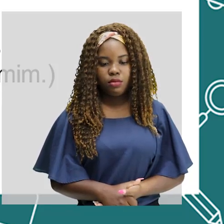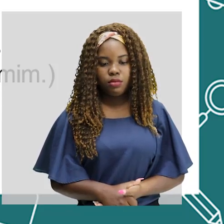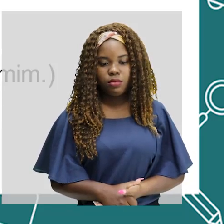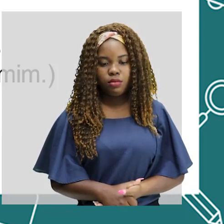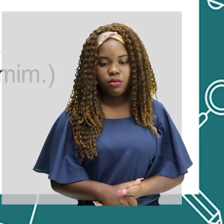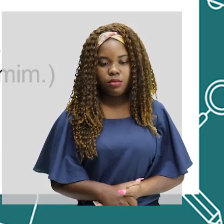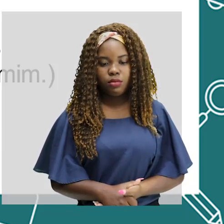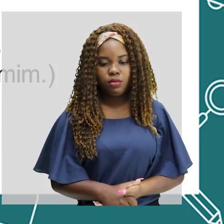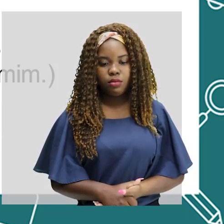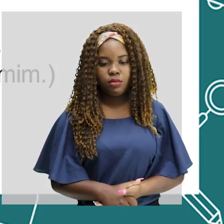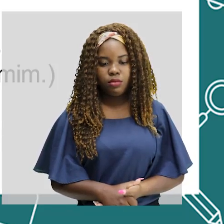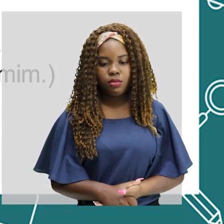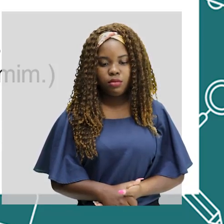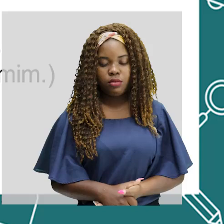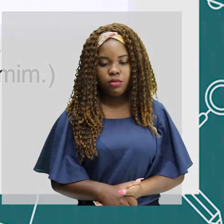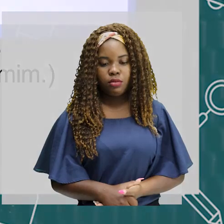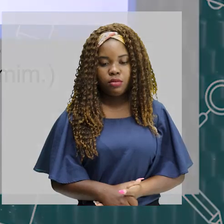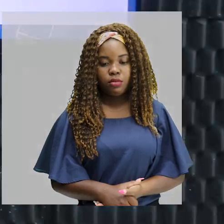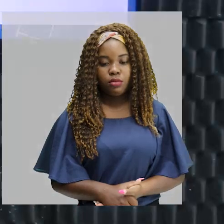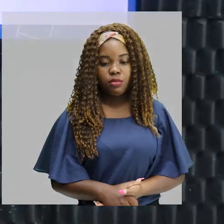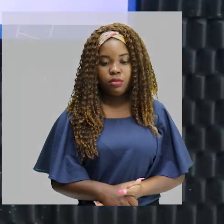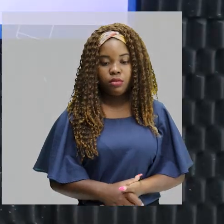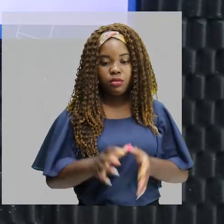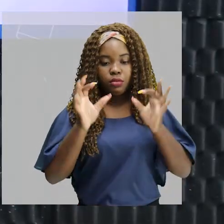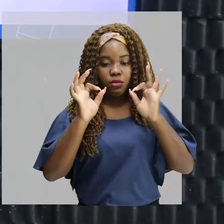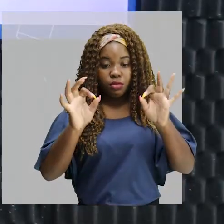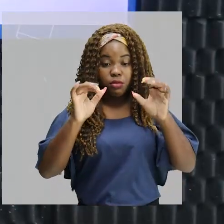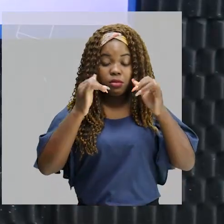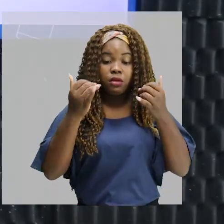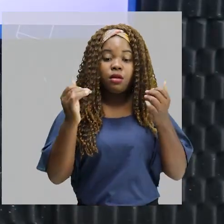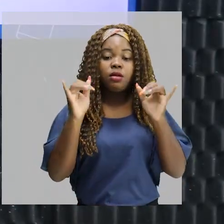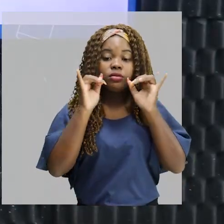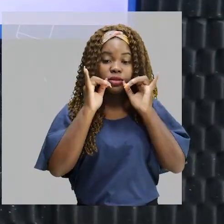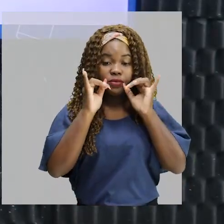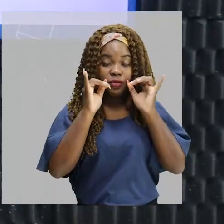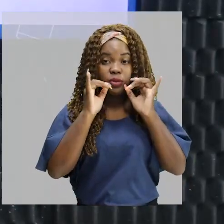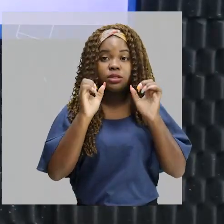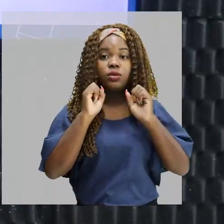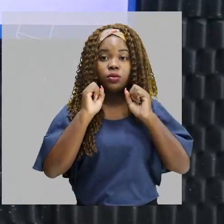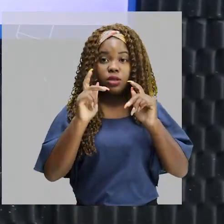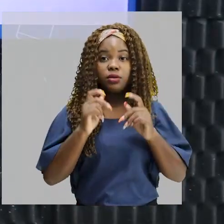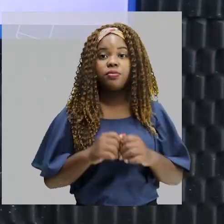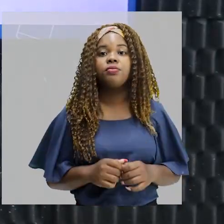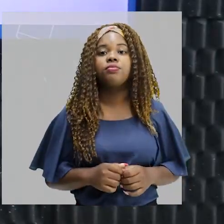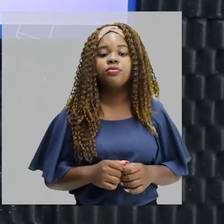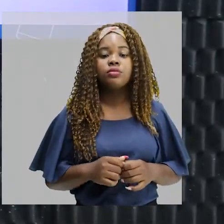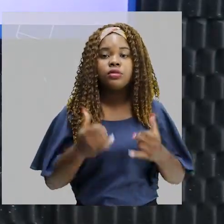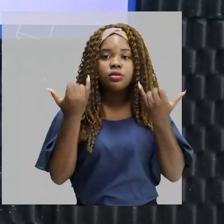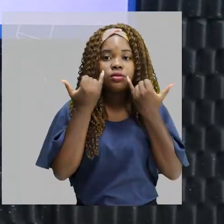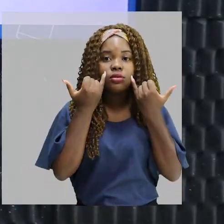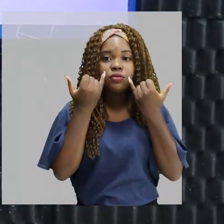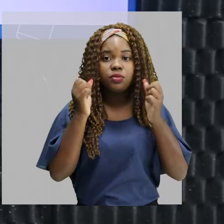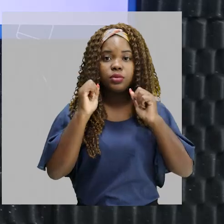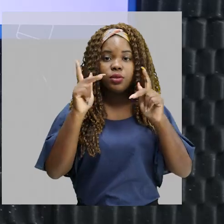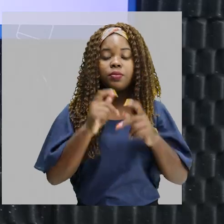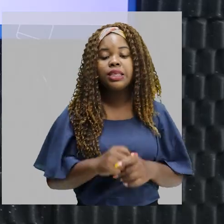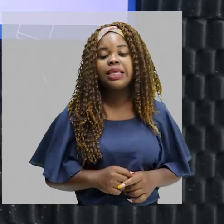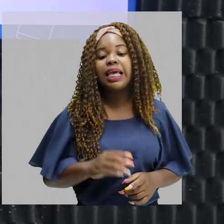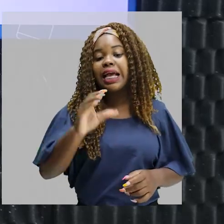preposição de. Presta bem atenção nessa informação, tá? Cada só é